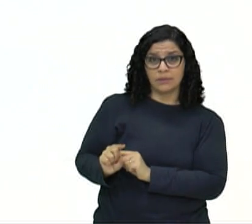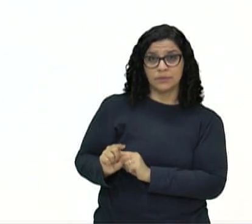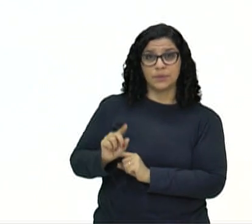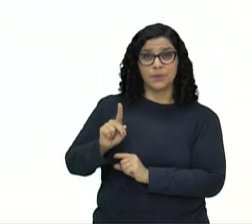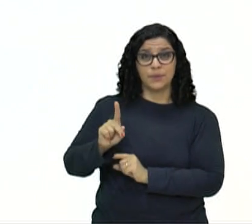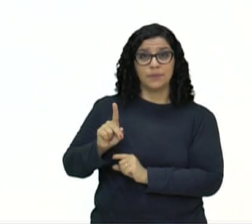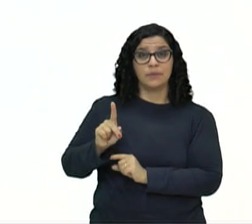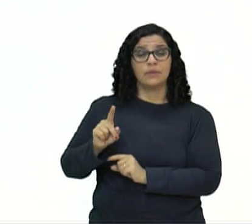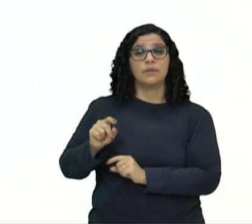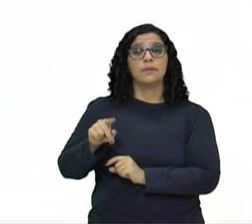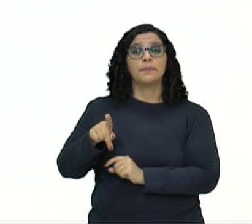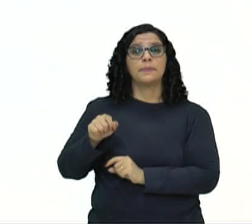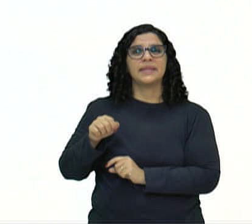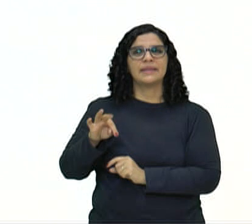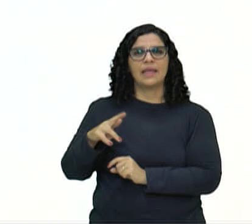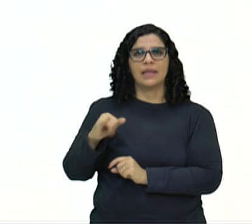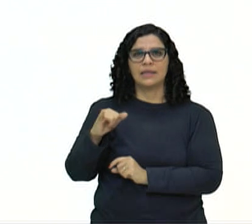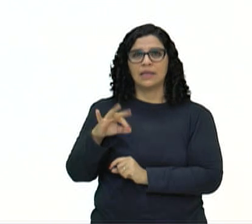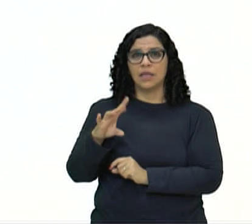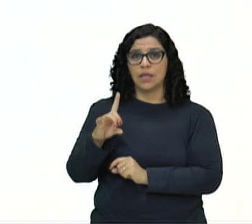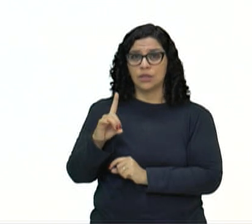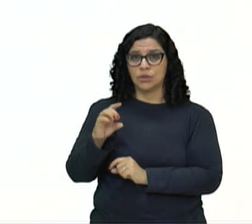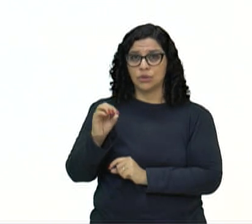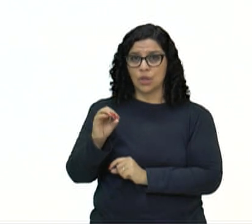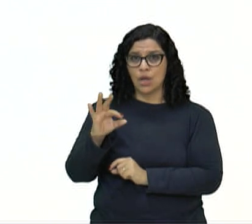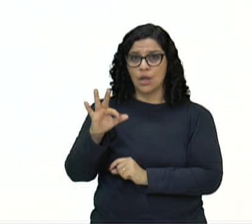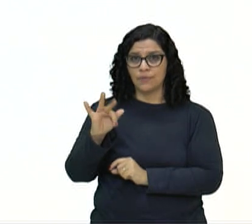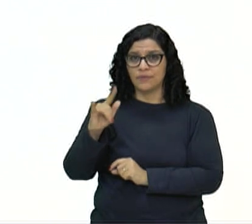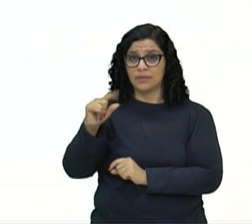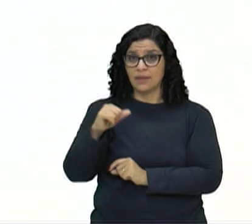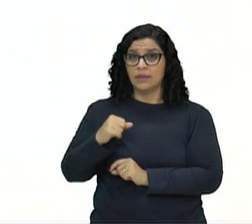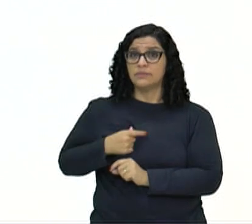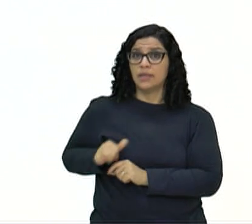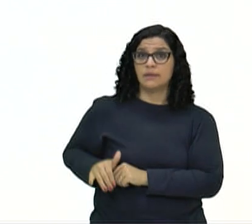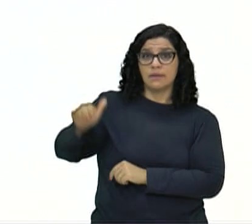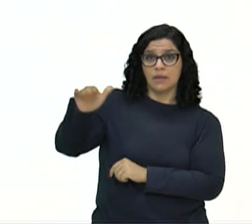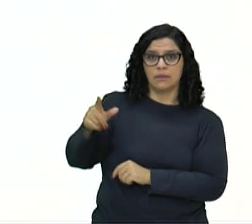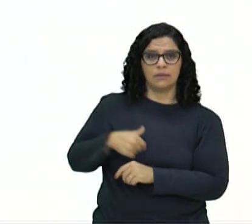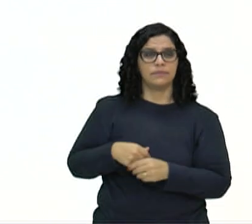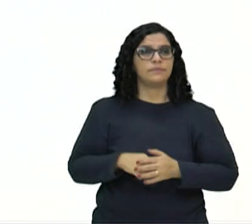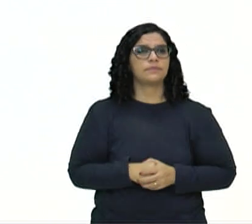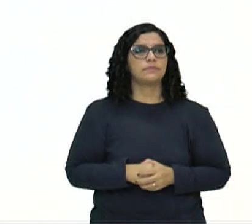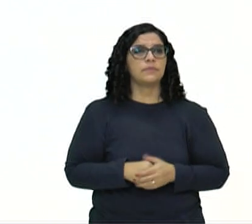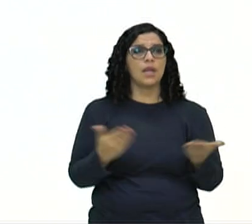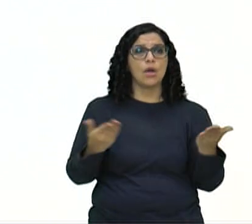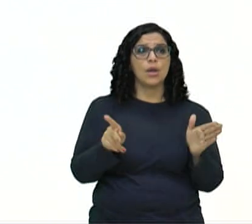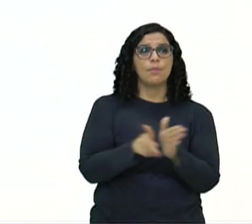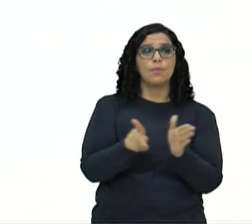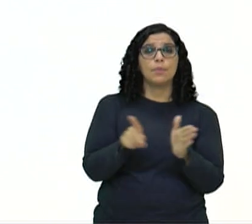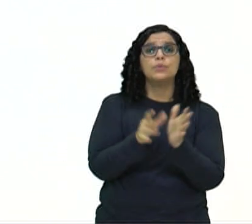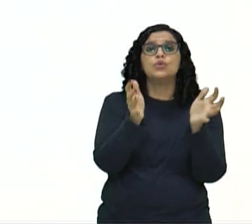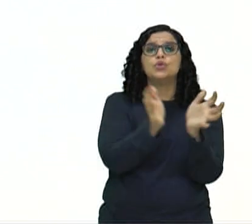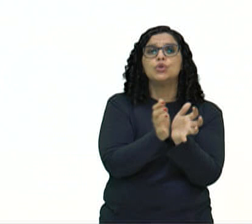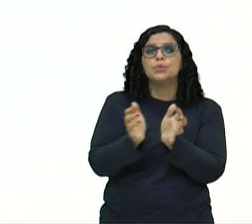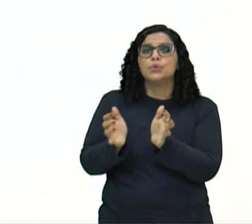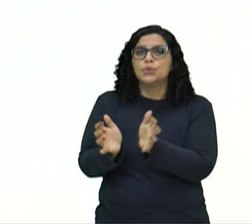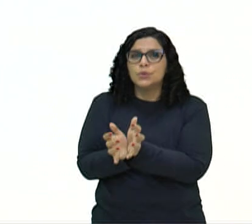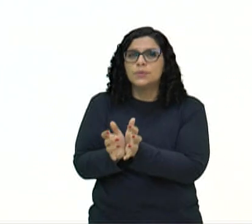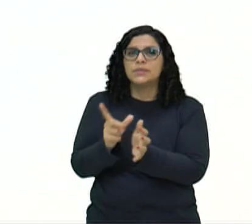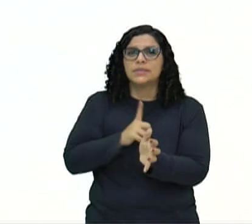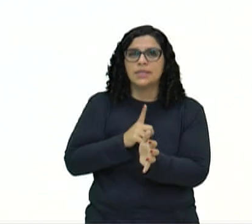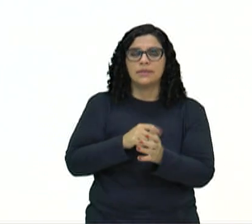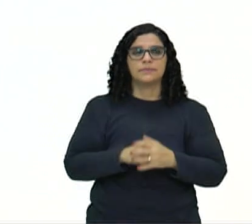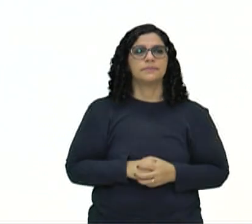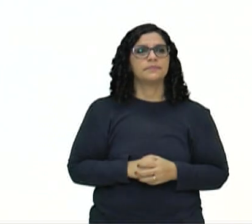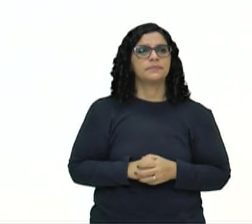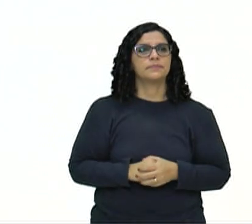condutor de seiva. Pteridófita, com sistema condutor de seiva, porte grande. Filogenia, os grupos de briófita, os